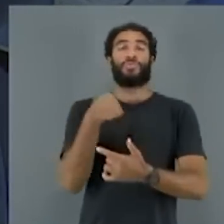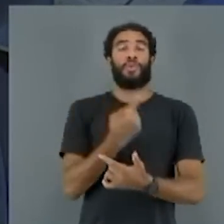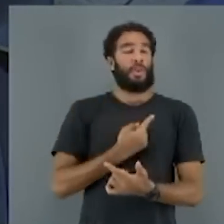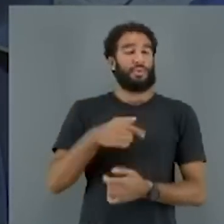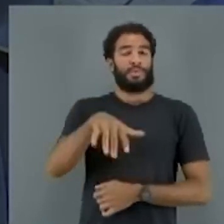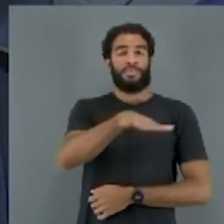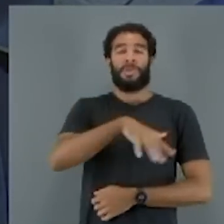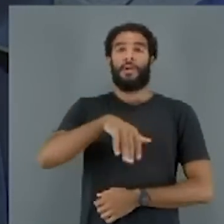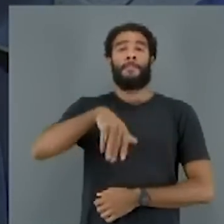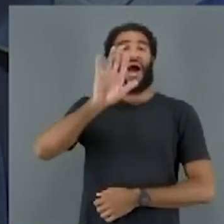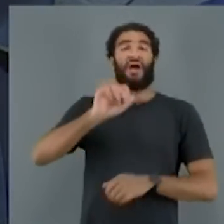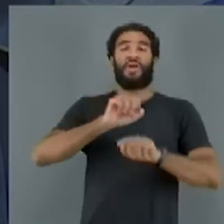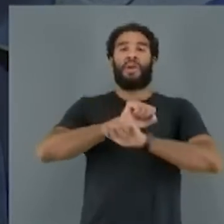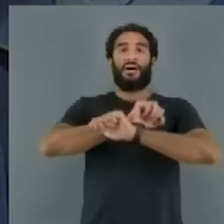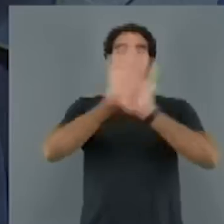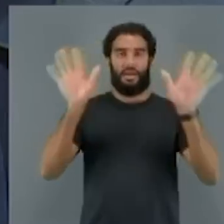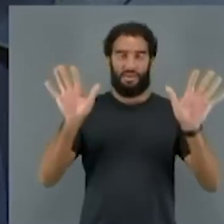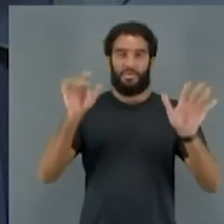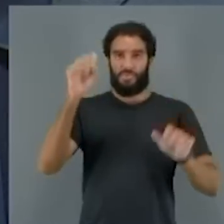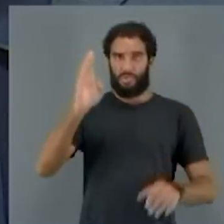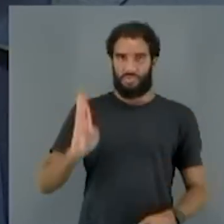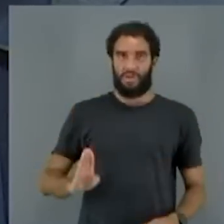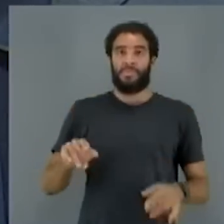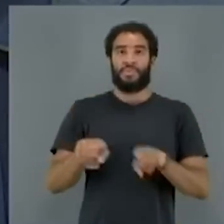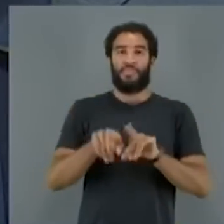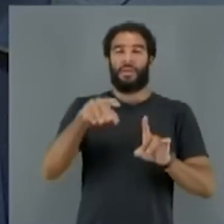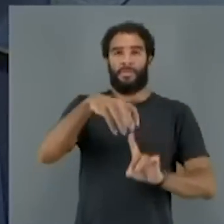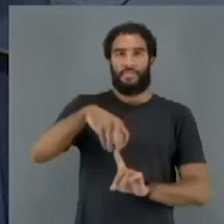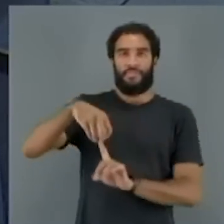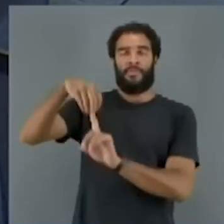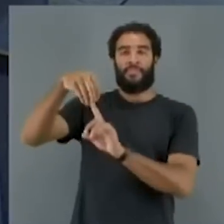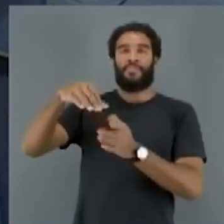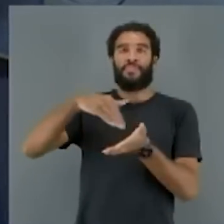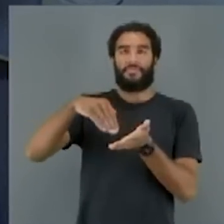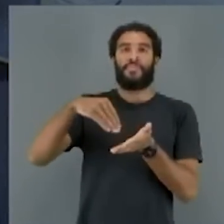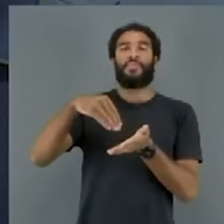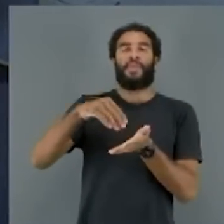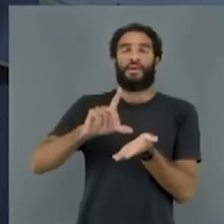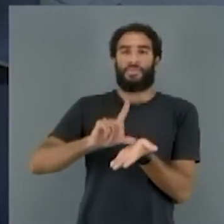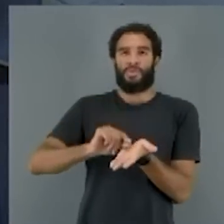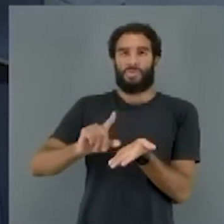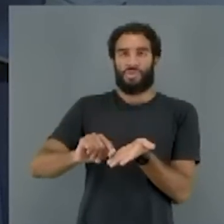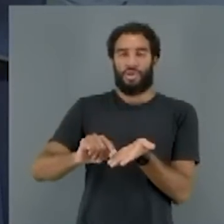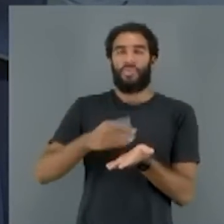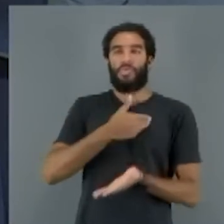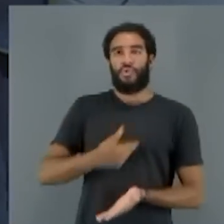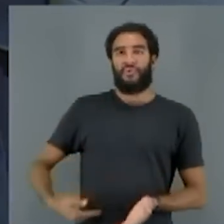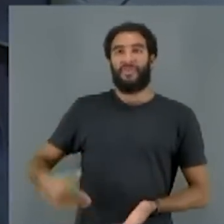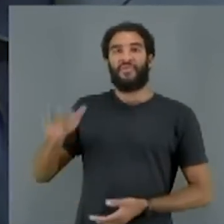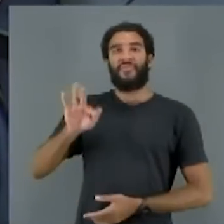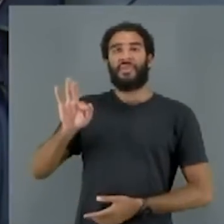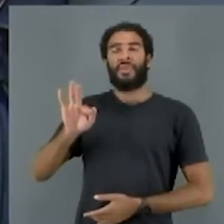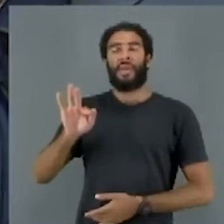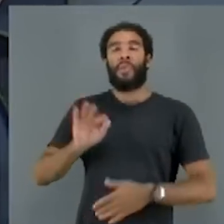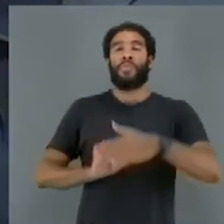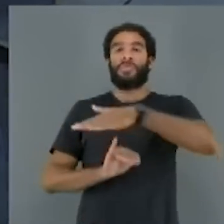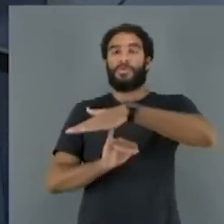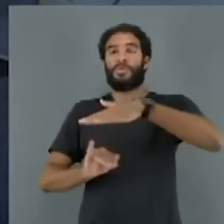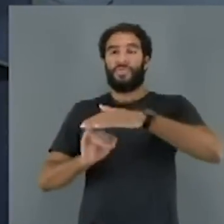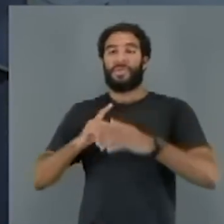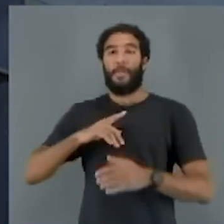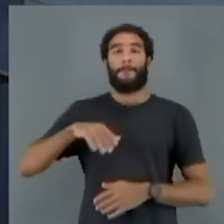ainda em 2022 fomos reconhecidos pela Secretaria Digital do Governo Federal como o órgão com mais